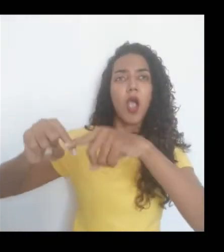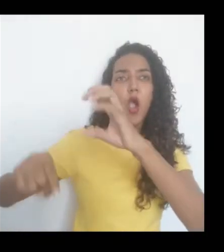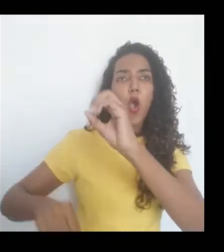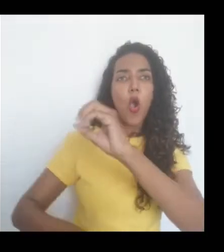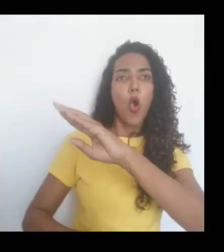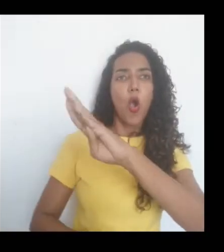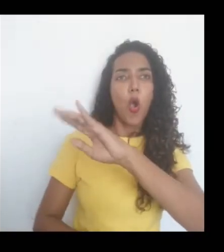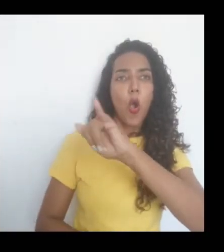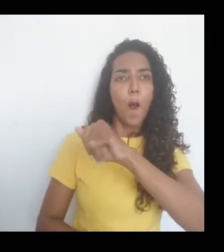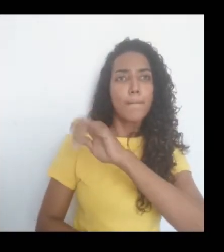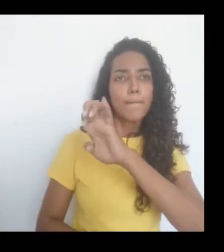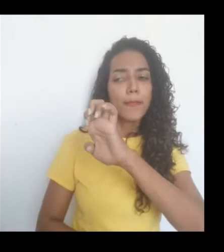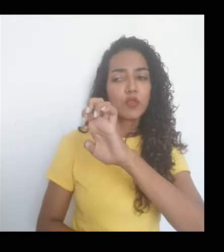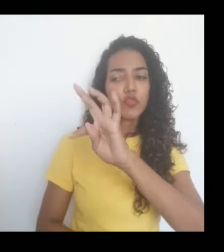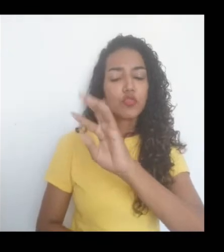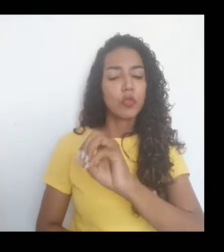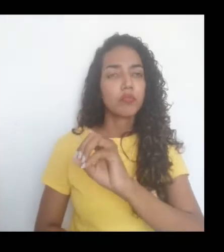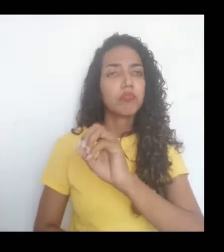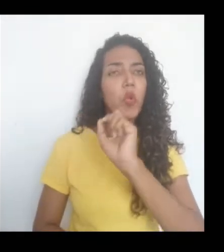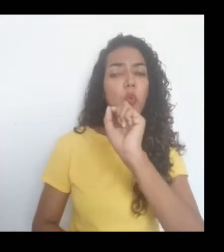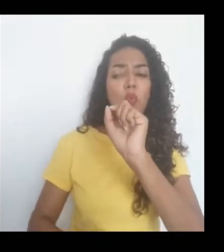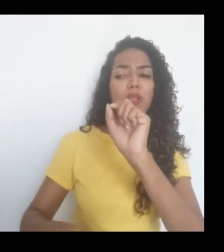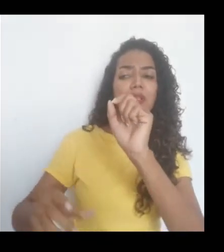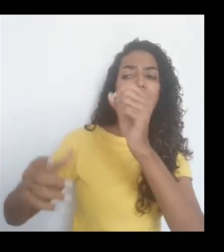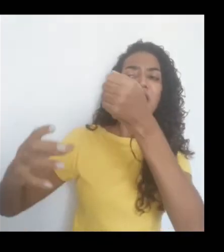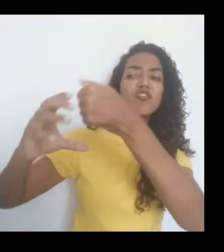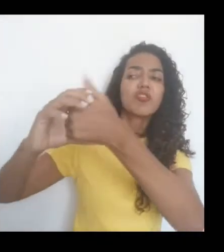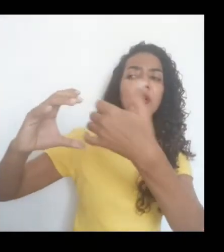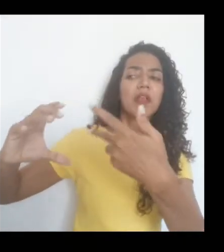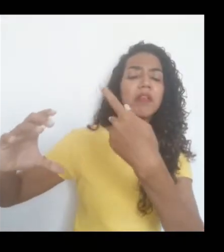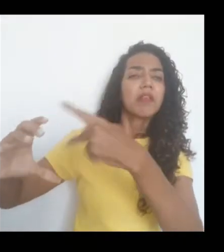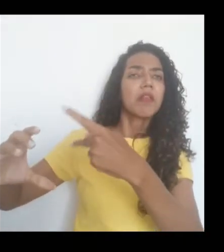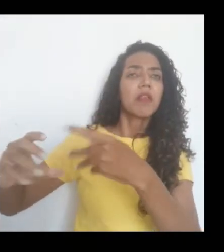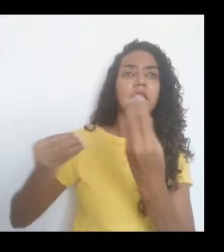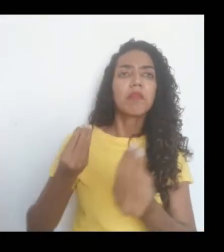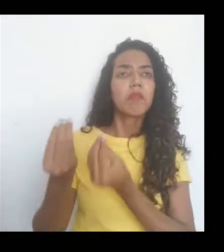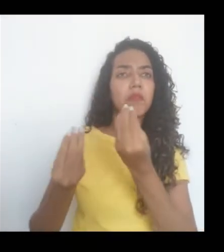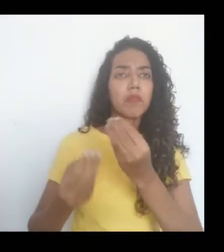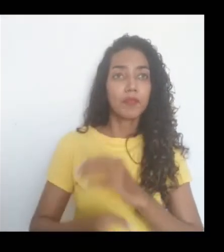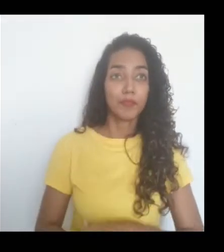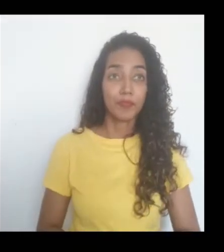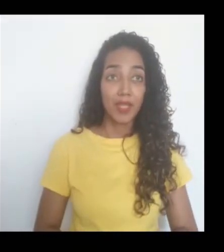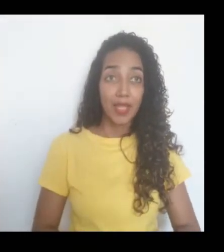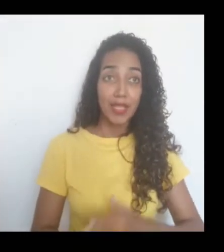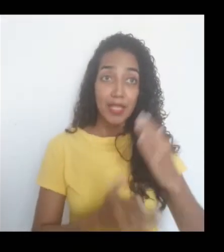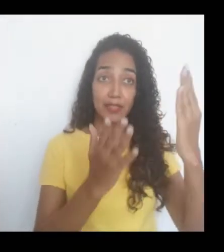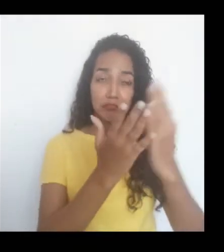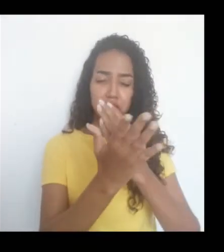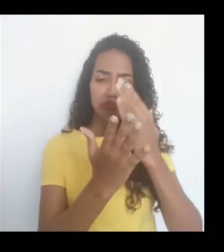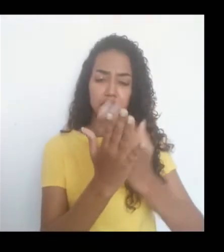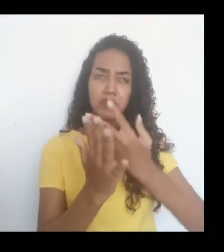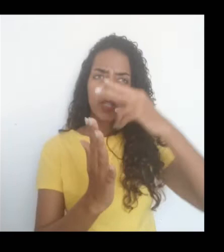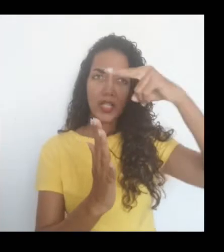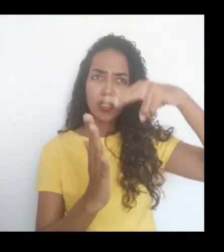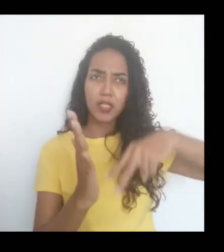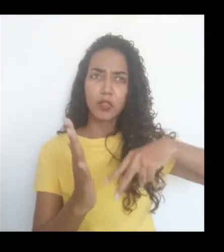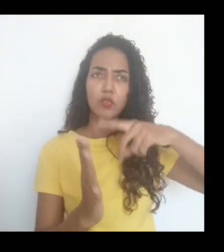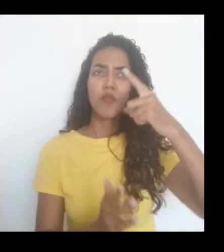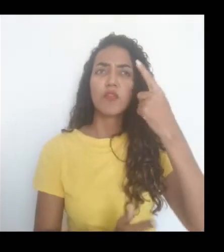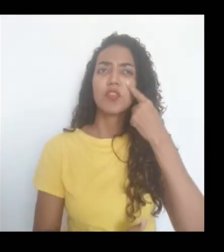o que um objeto de fato possui? Veja, na literatura vocês vão encontrar muito, e a gente vai falar muito sobre isso aqui,